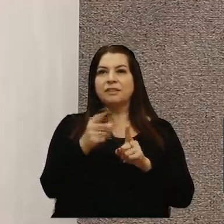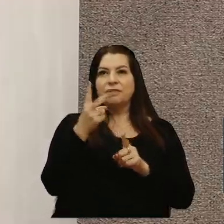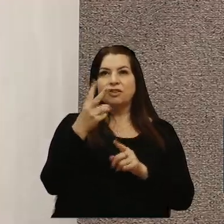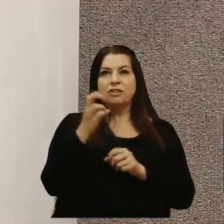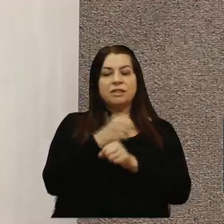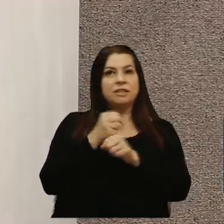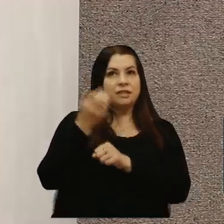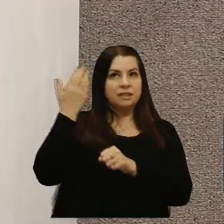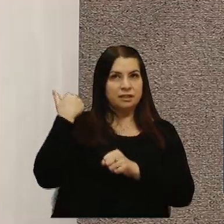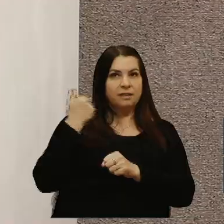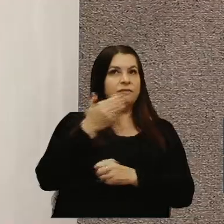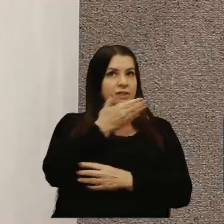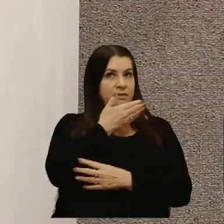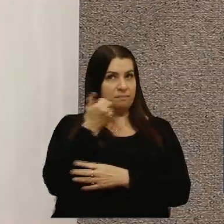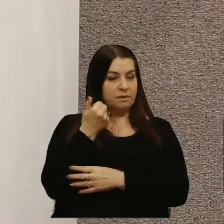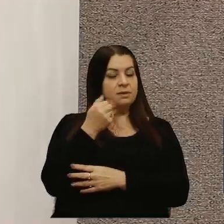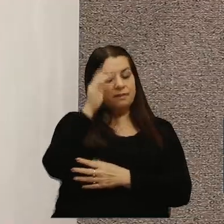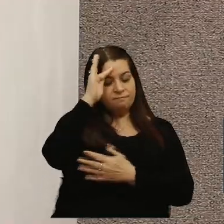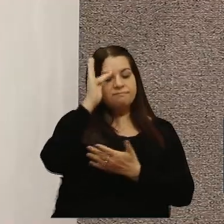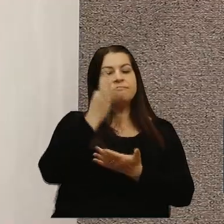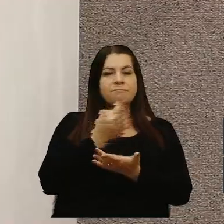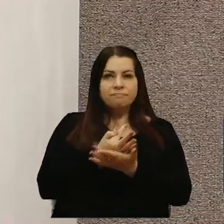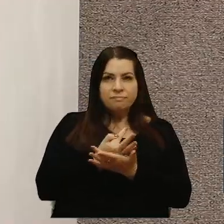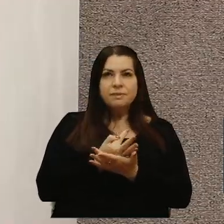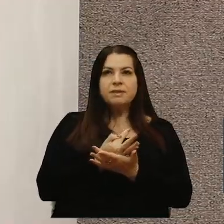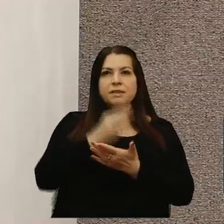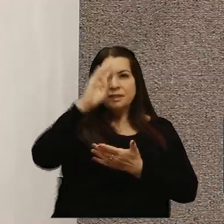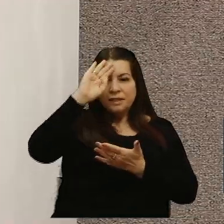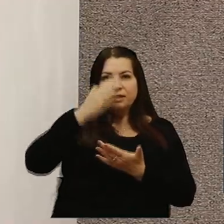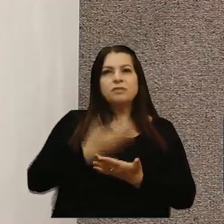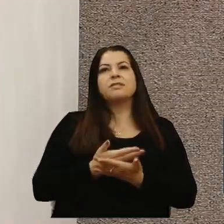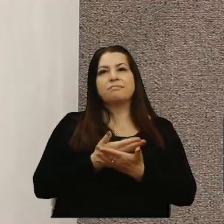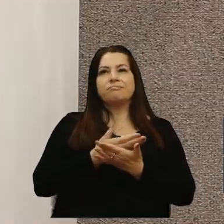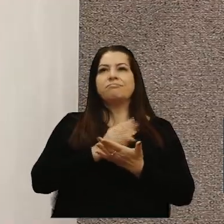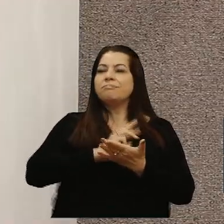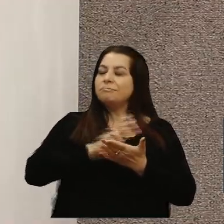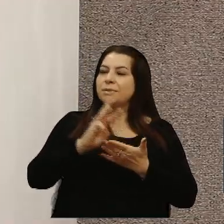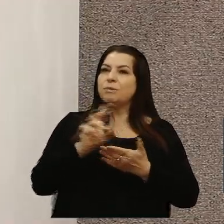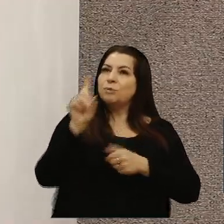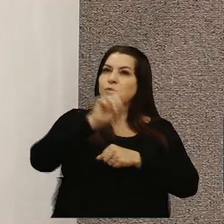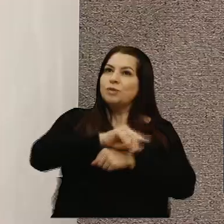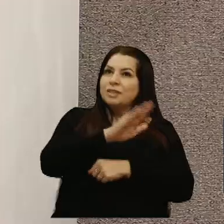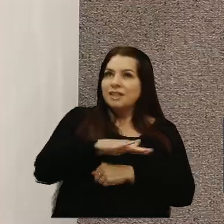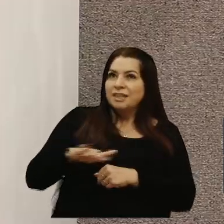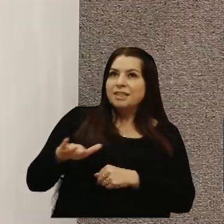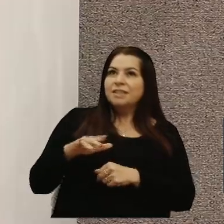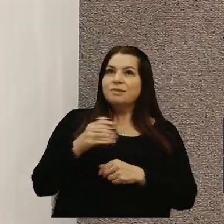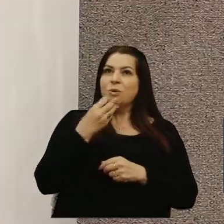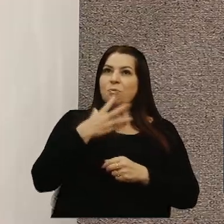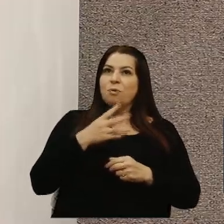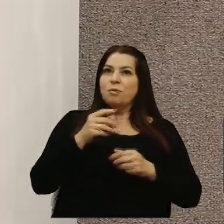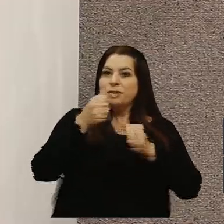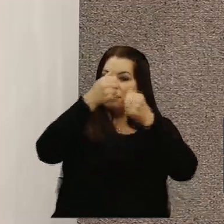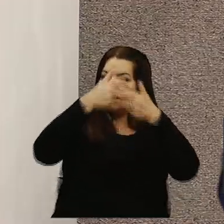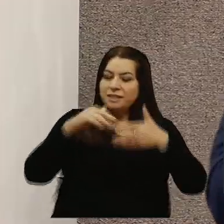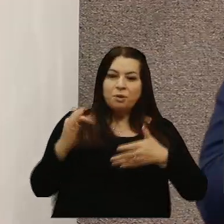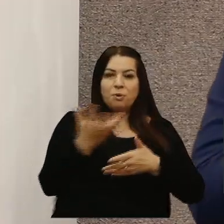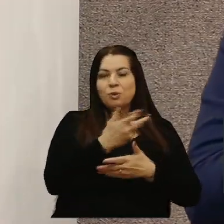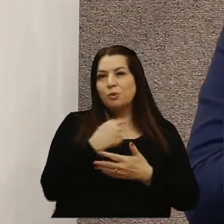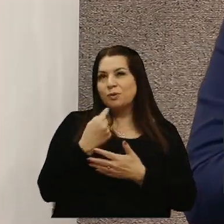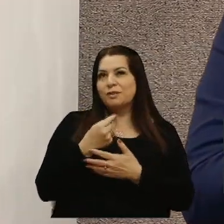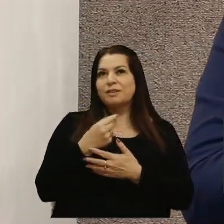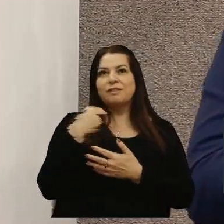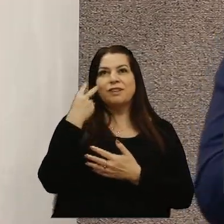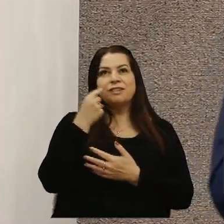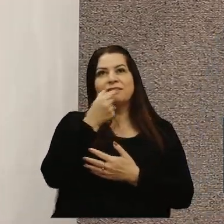eu diria, vale a pena ter fé e vale a pena acreditar. Acho que essa é a mensagem para o Dia das Crianças e é uma boa definição para todos nós. O vereador Cristiano Becker